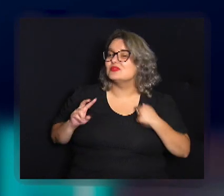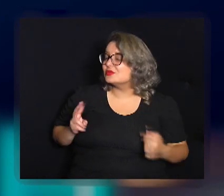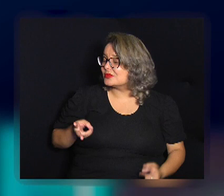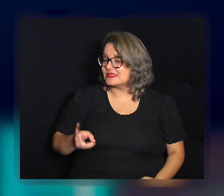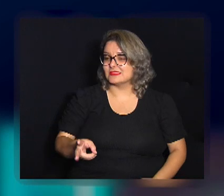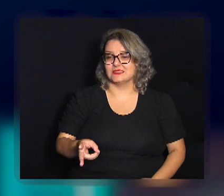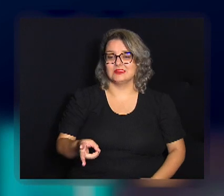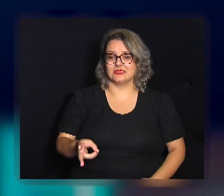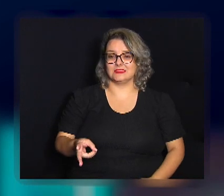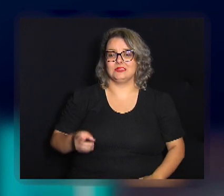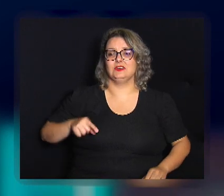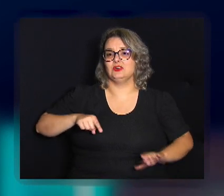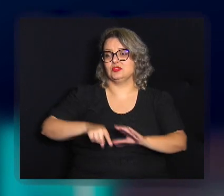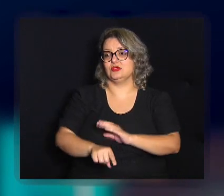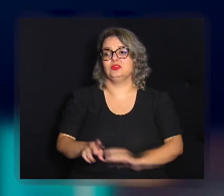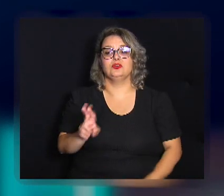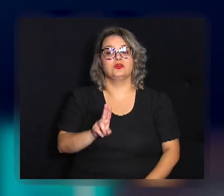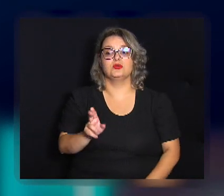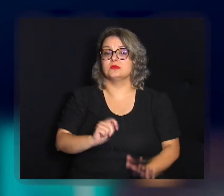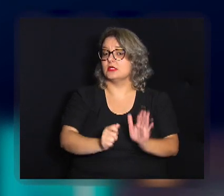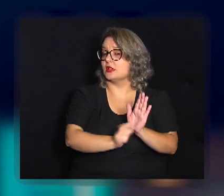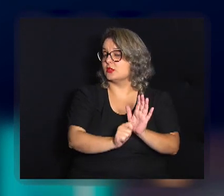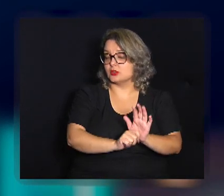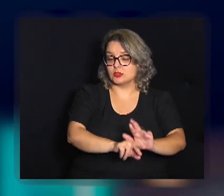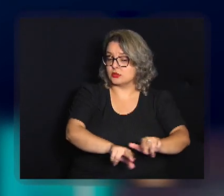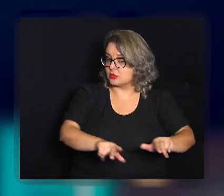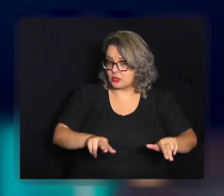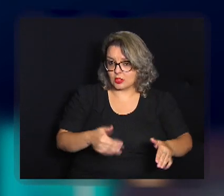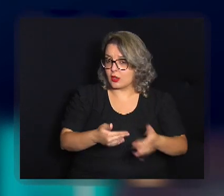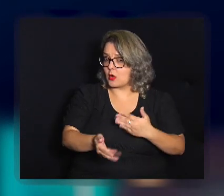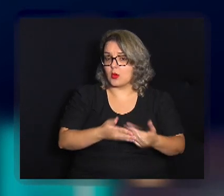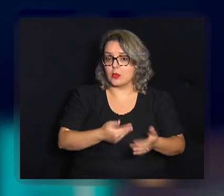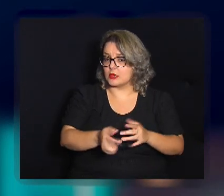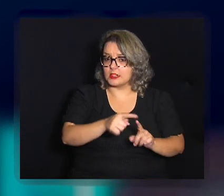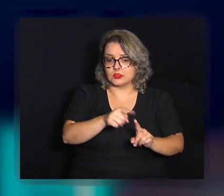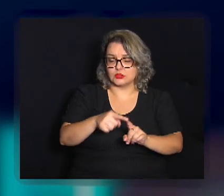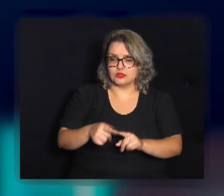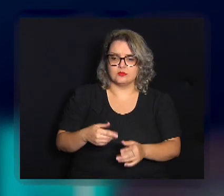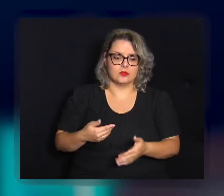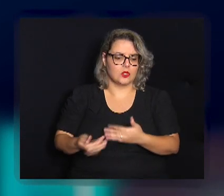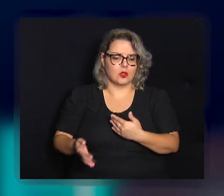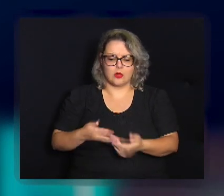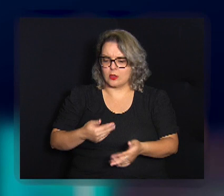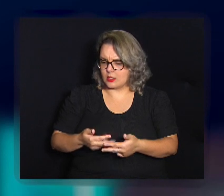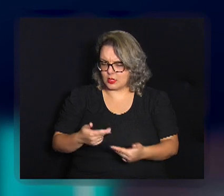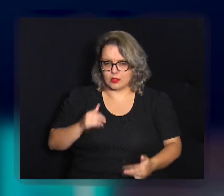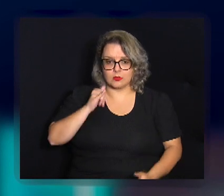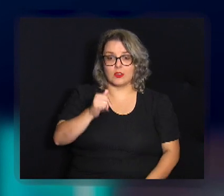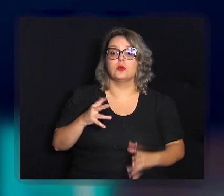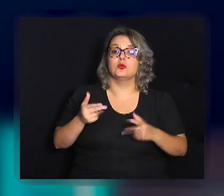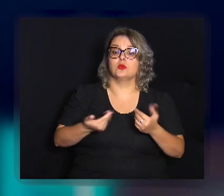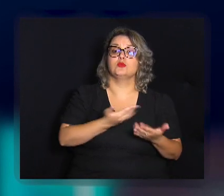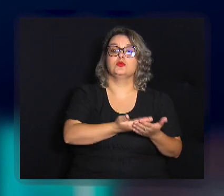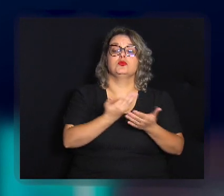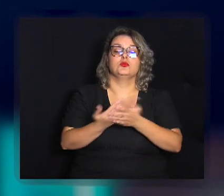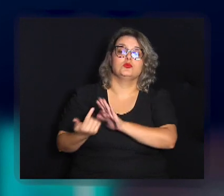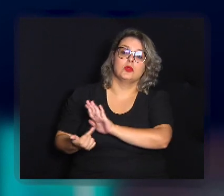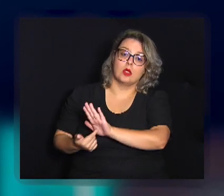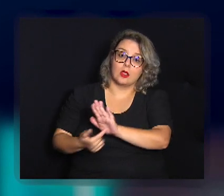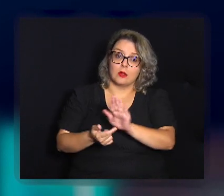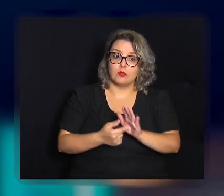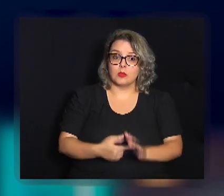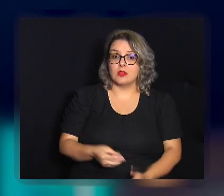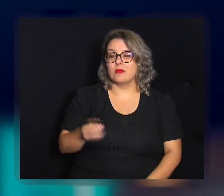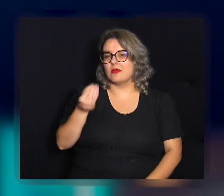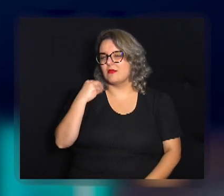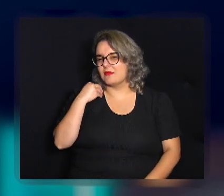e intenso de usar a droga. E por mais que se fale, todos os estudos mostram que isso